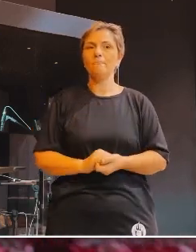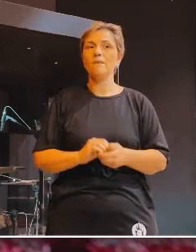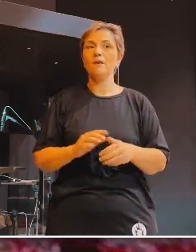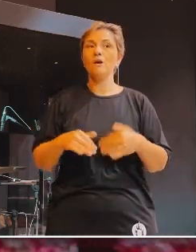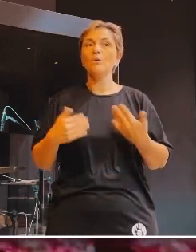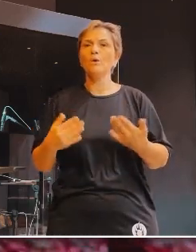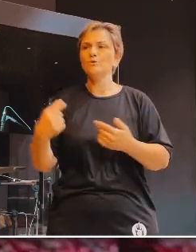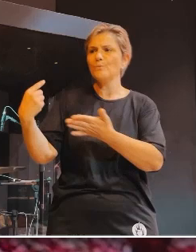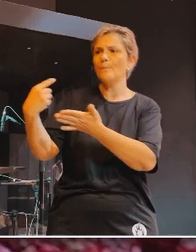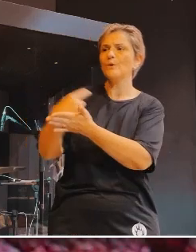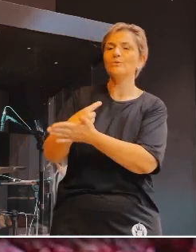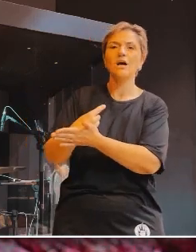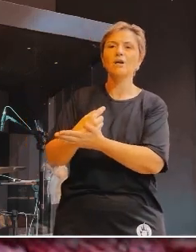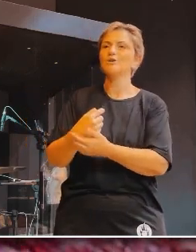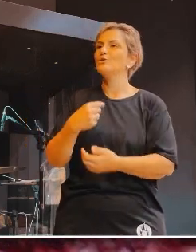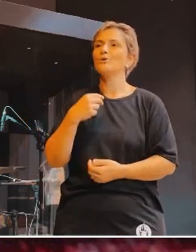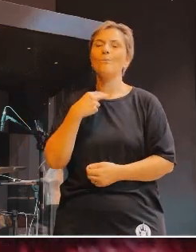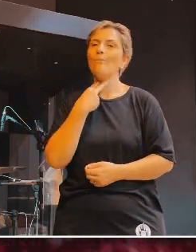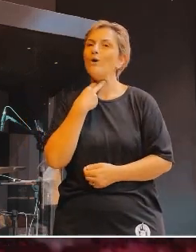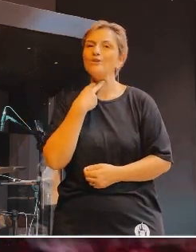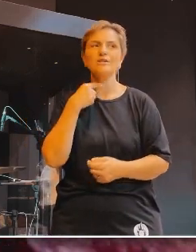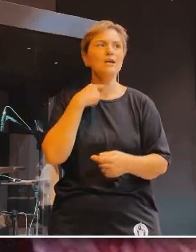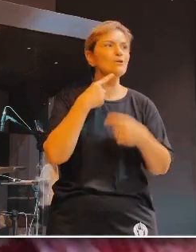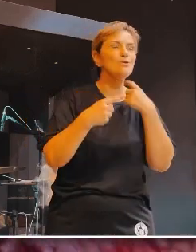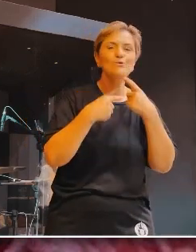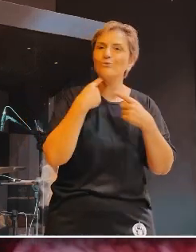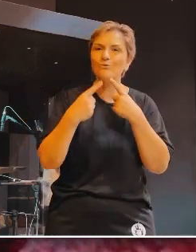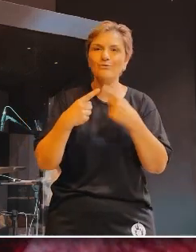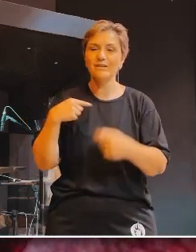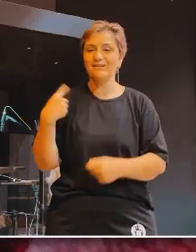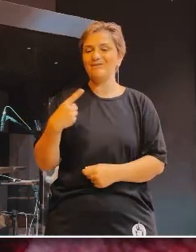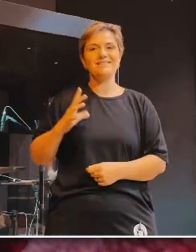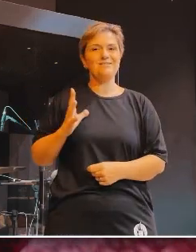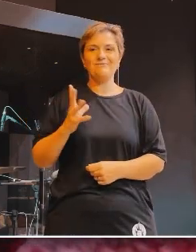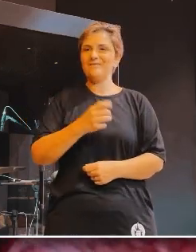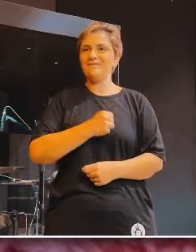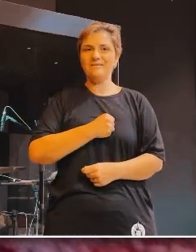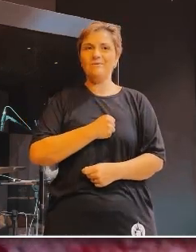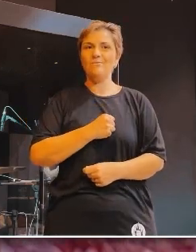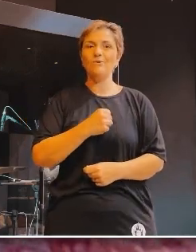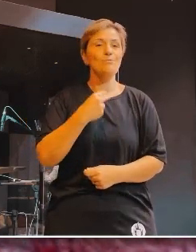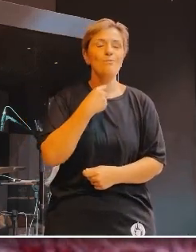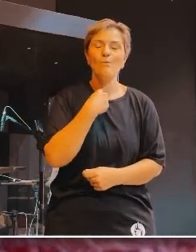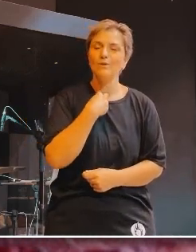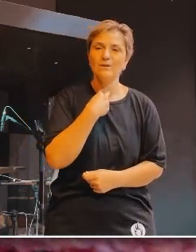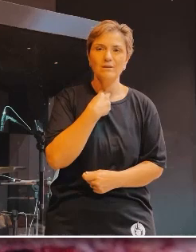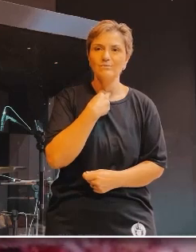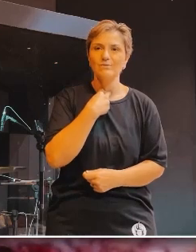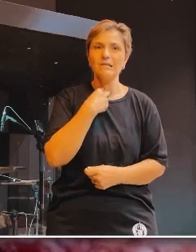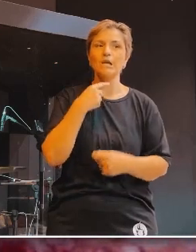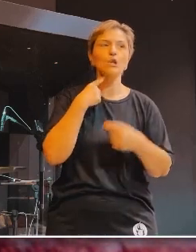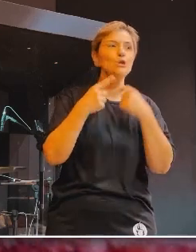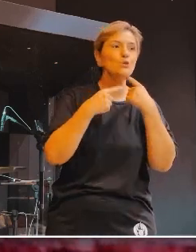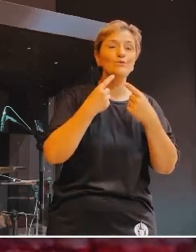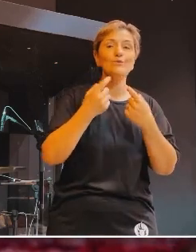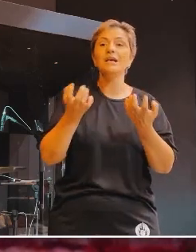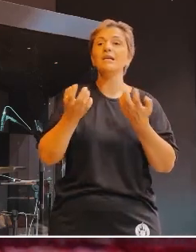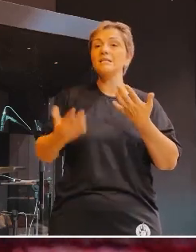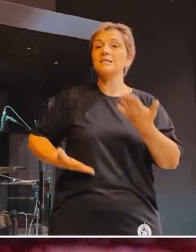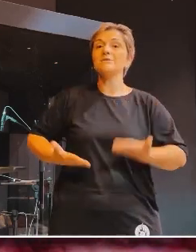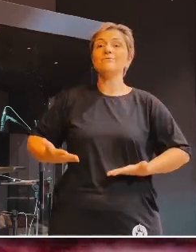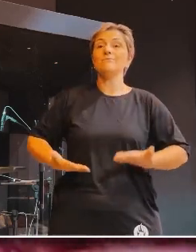nos perguntar, a gente não pode ter dúvida da nossa salvação. Nós não podemos ter dúvida a quem nós